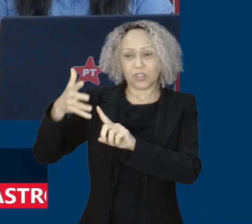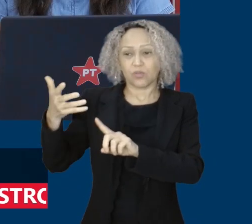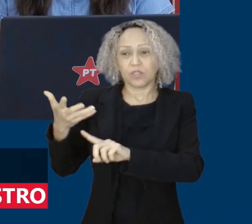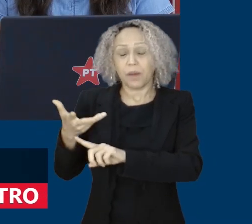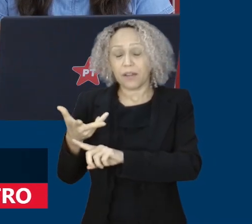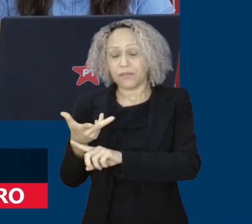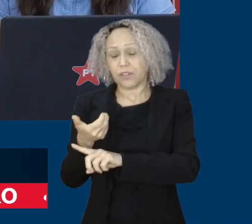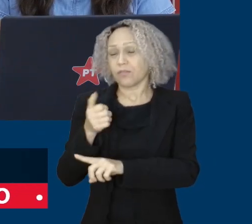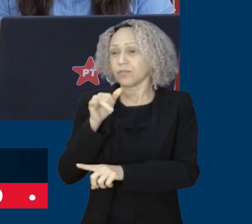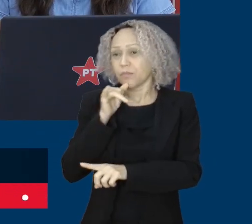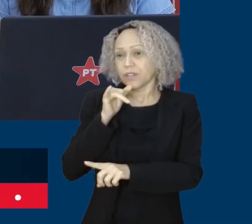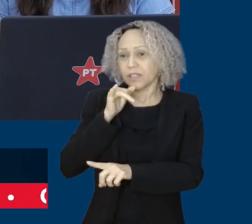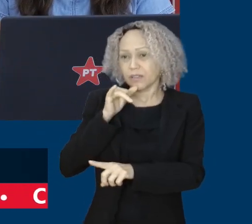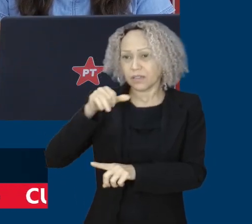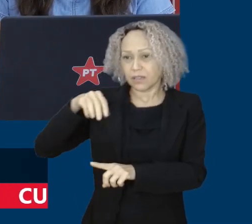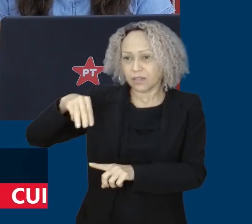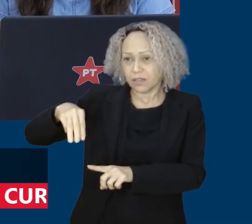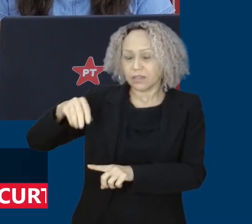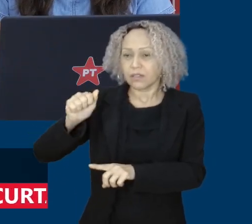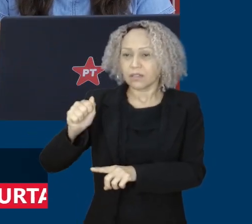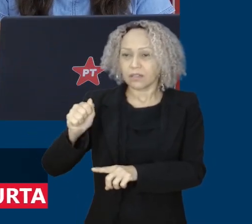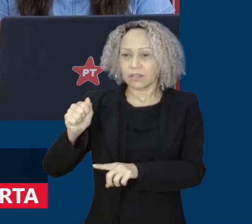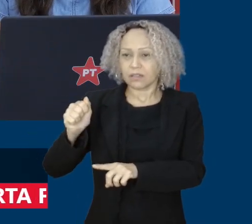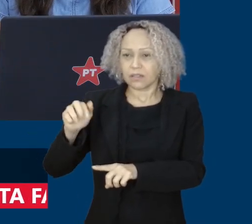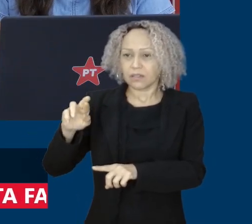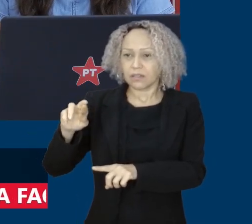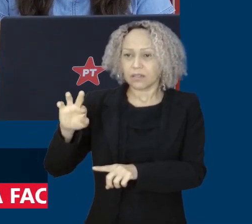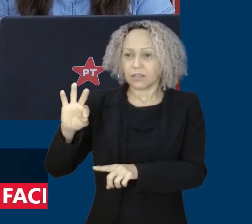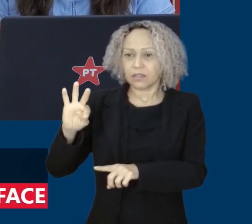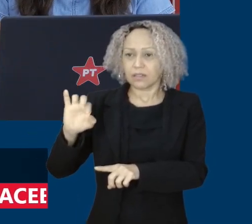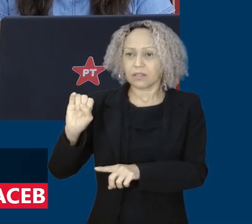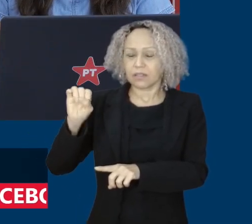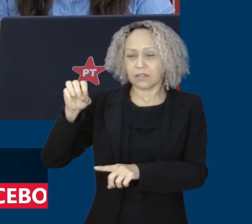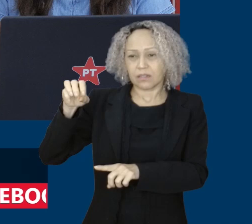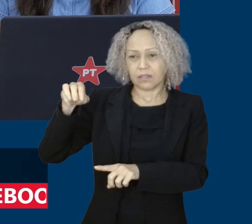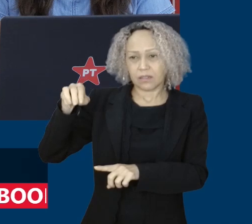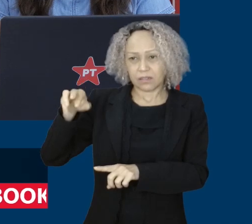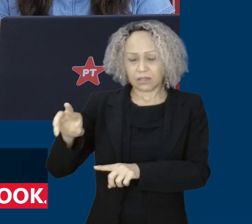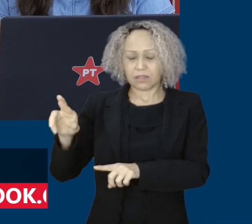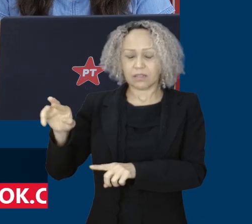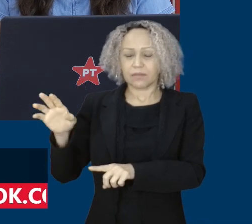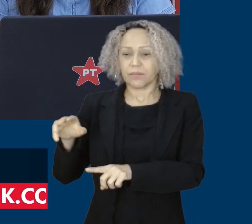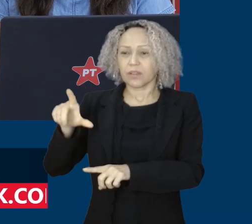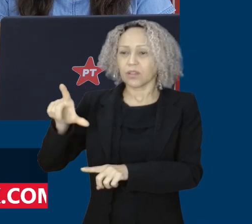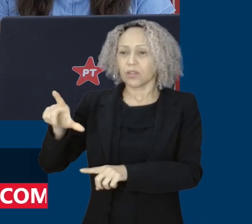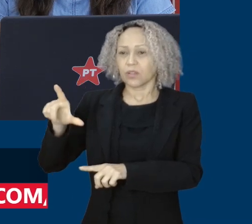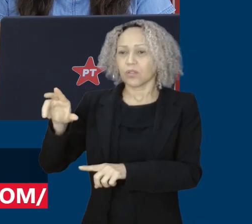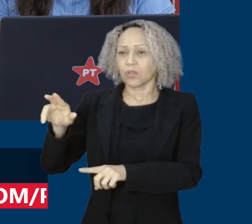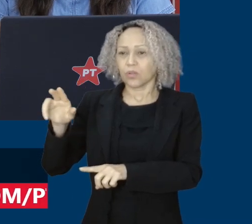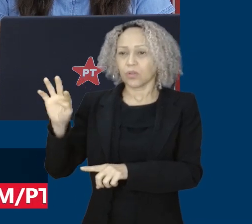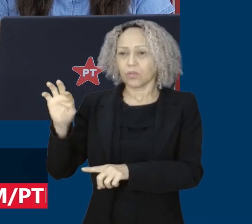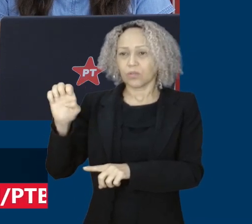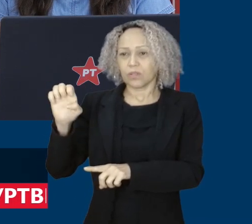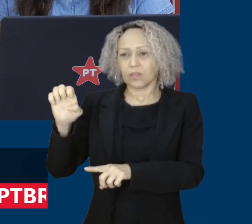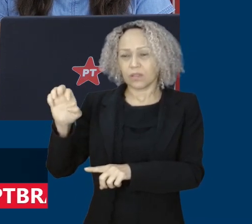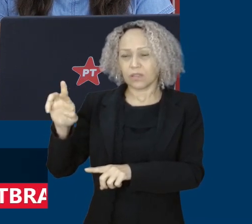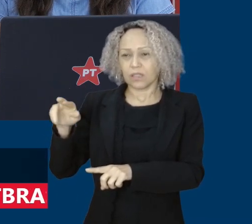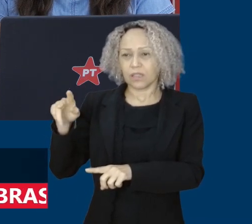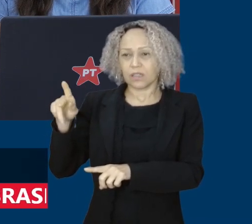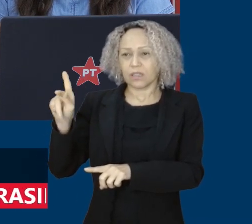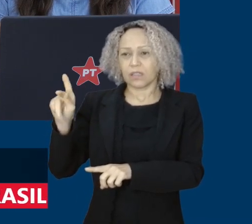dúvida quanto a isso, né? Então, ele, além de ser um grande jogador, ele quer mostrar que não é só o discurso, é a prática. Por isso que no seu